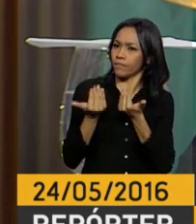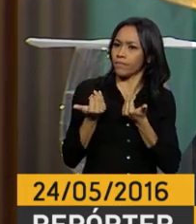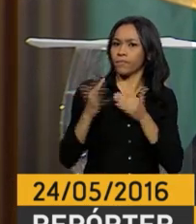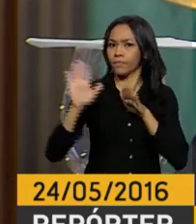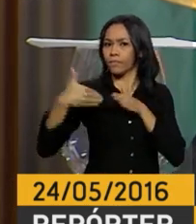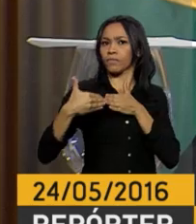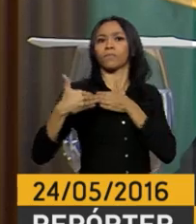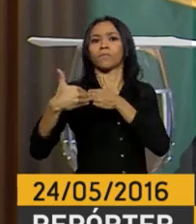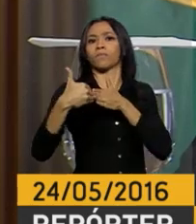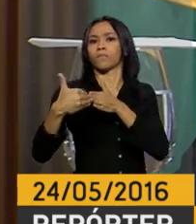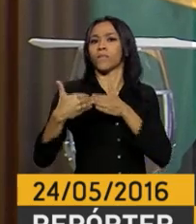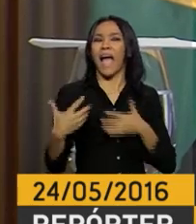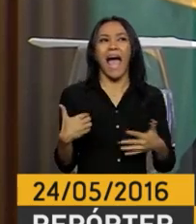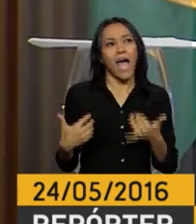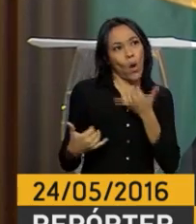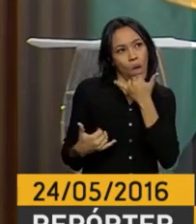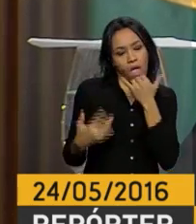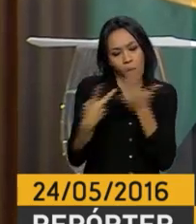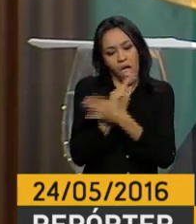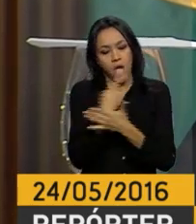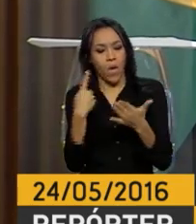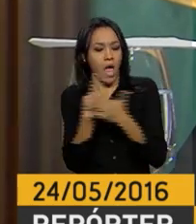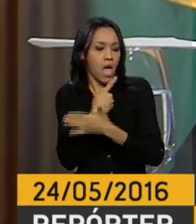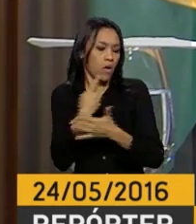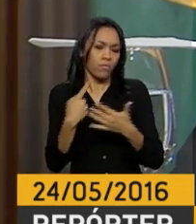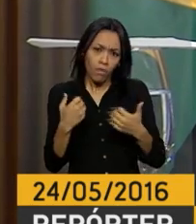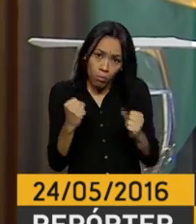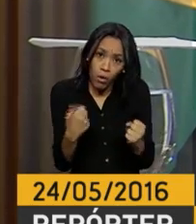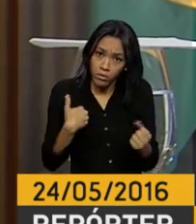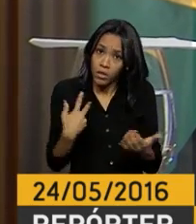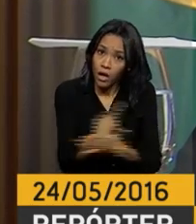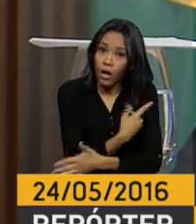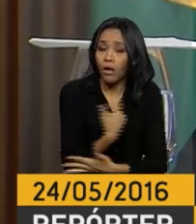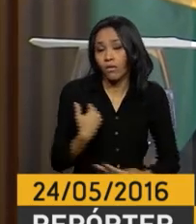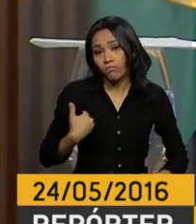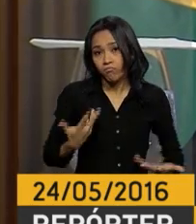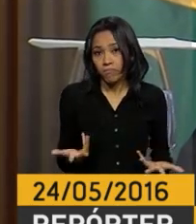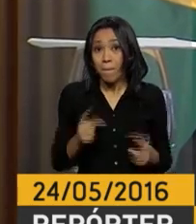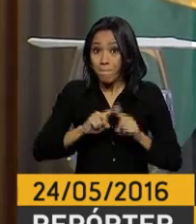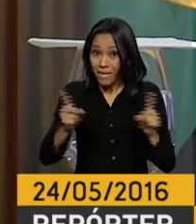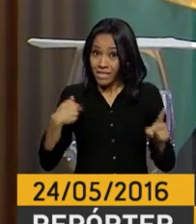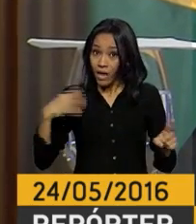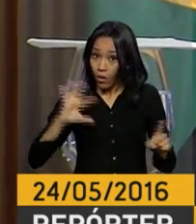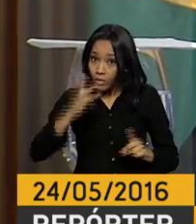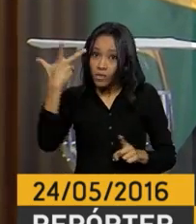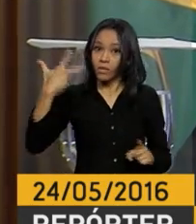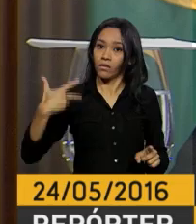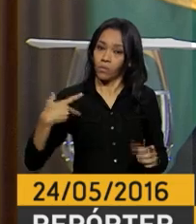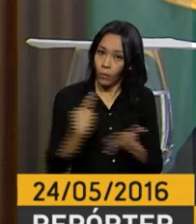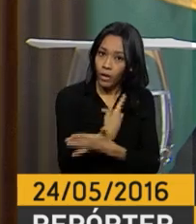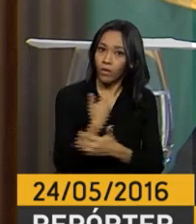Não tem essa coisa de não errei, não aceito errar, posso ter errado. Procurarei não errar. Mas se o fizer,